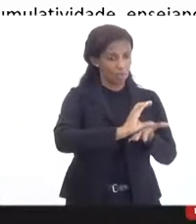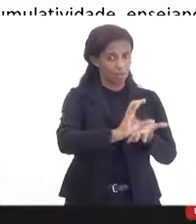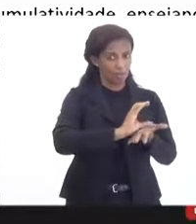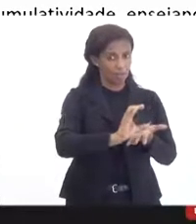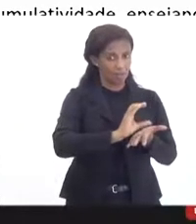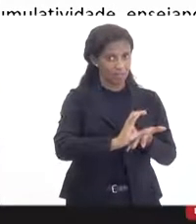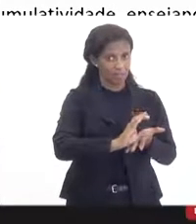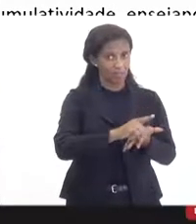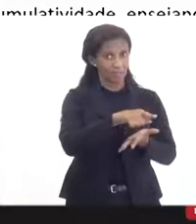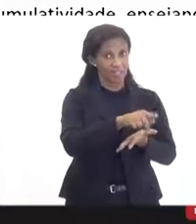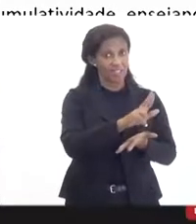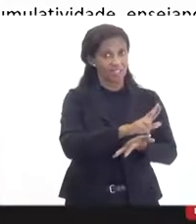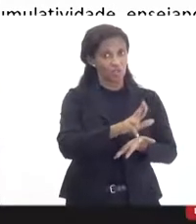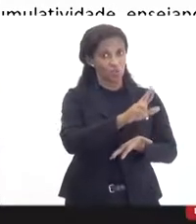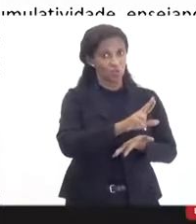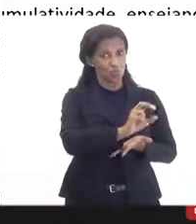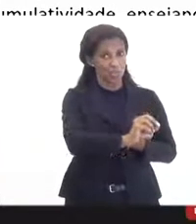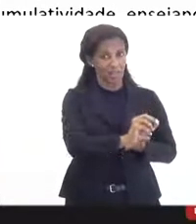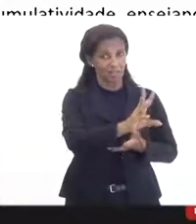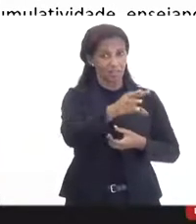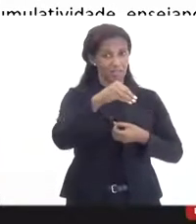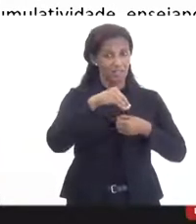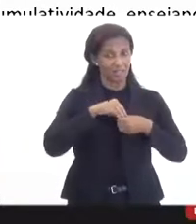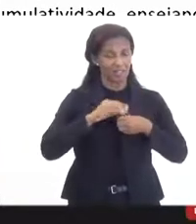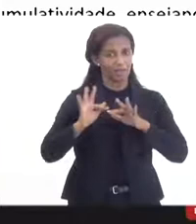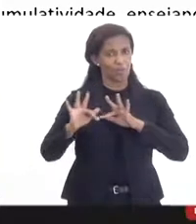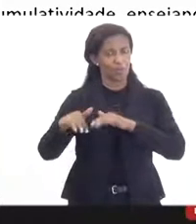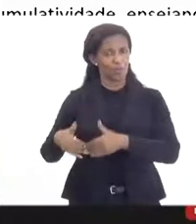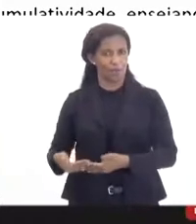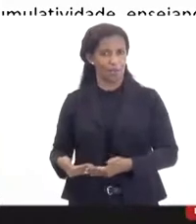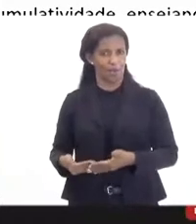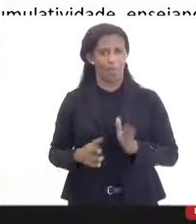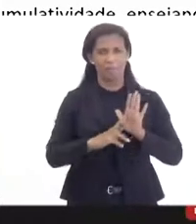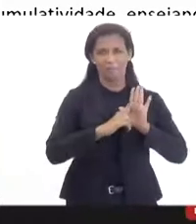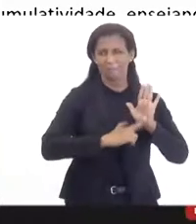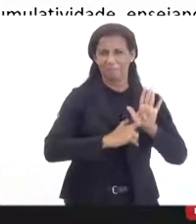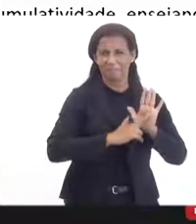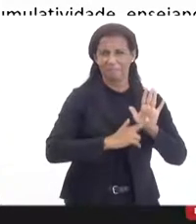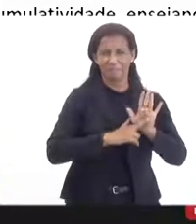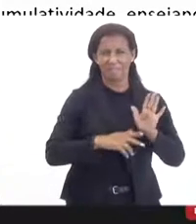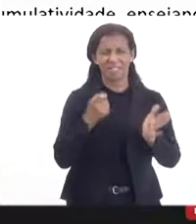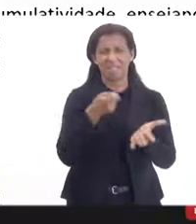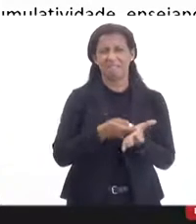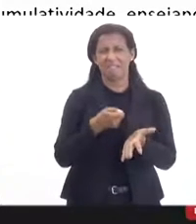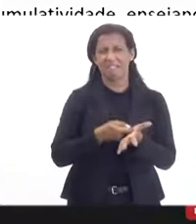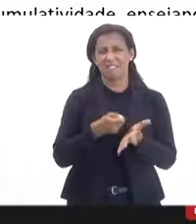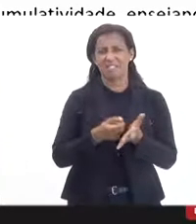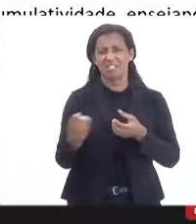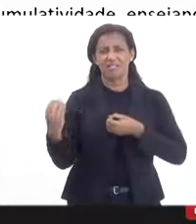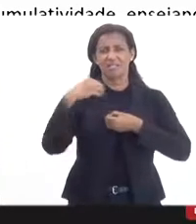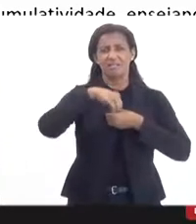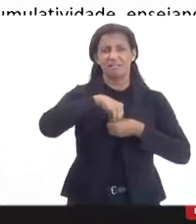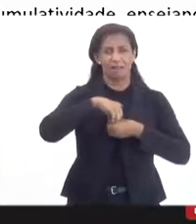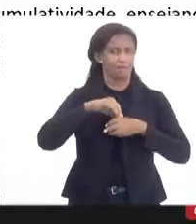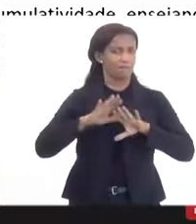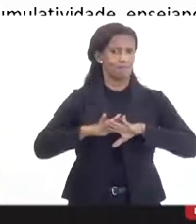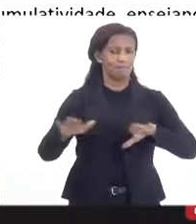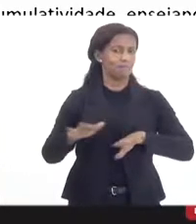e integre o produto final. Na verdade, o parecer normativo não faz nem exige que ele integre uma conjunção